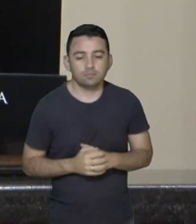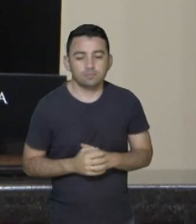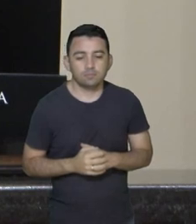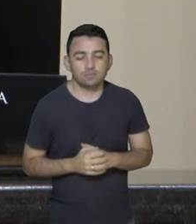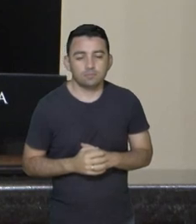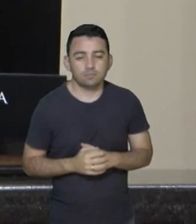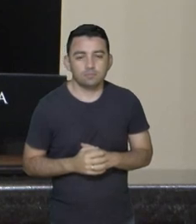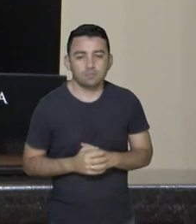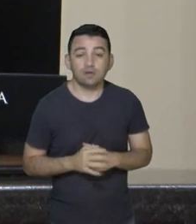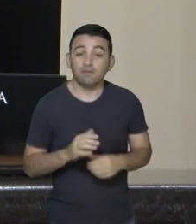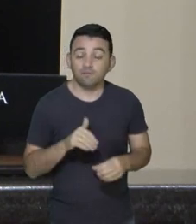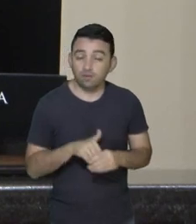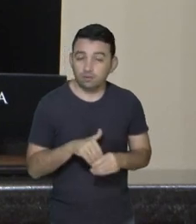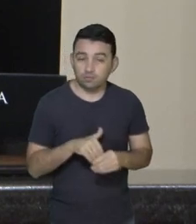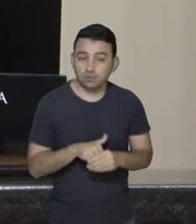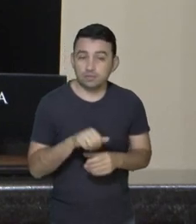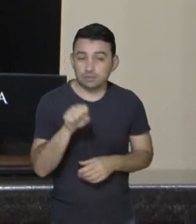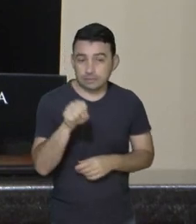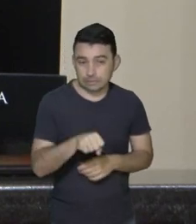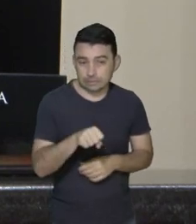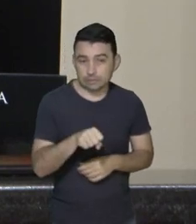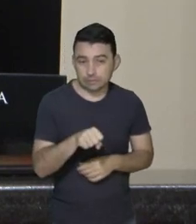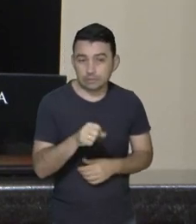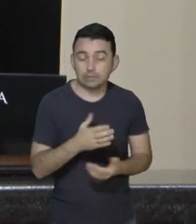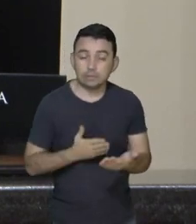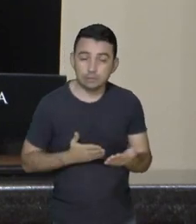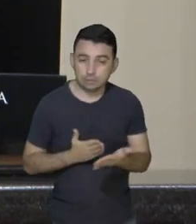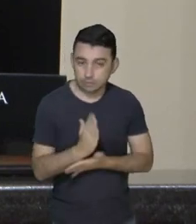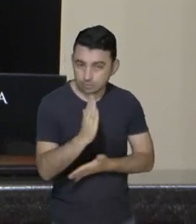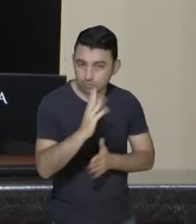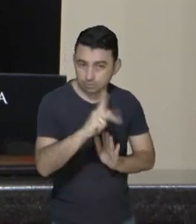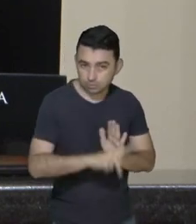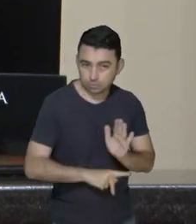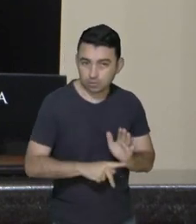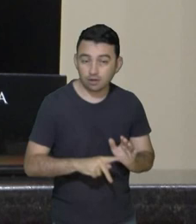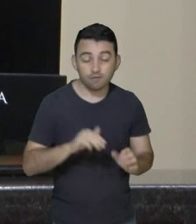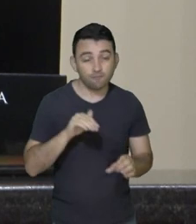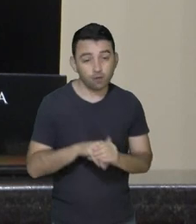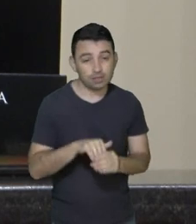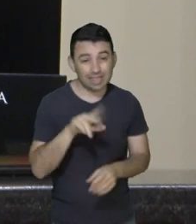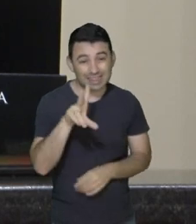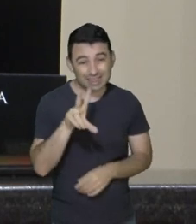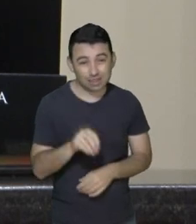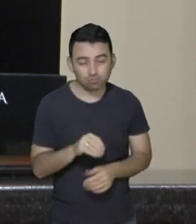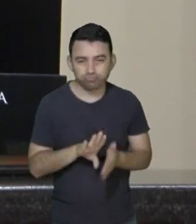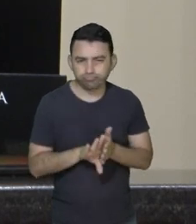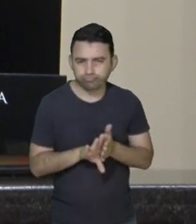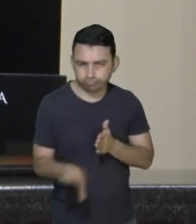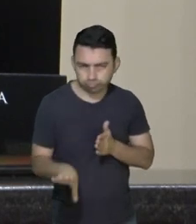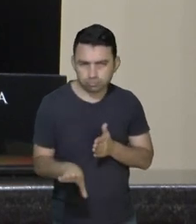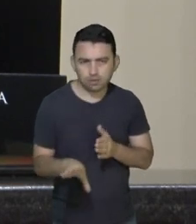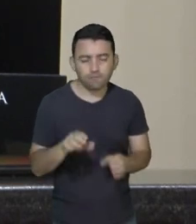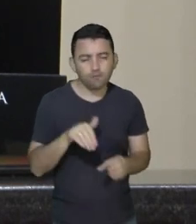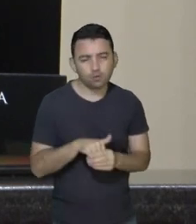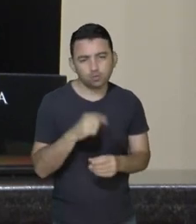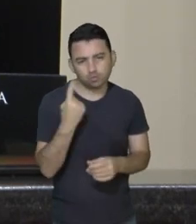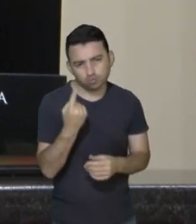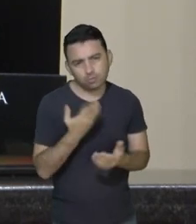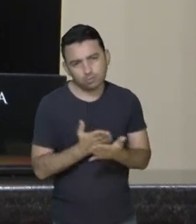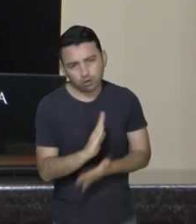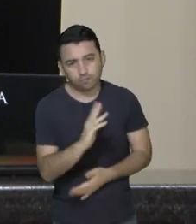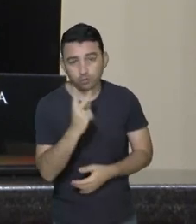Quem vota sim, aprova o projeto. Quem vota não, rejeita. Voto 1, aprova. Voto